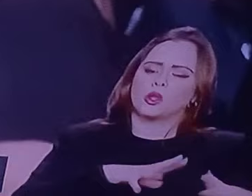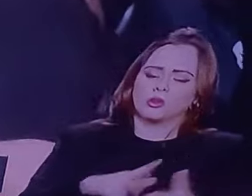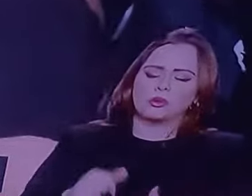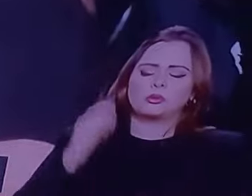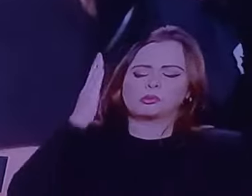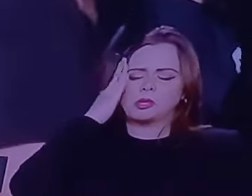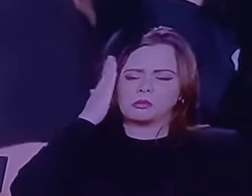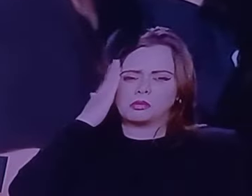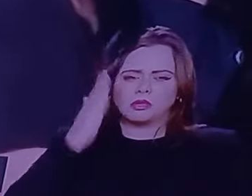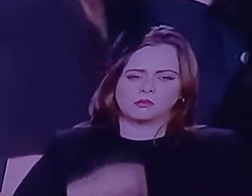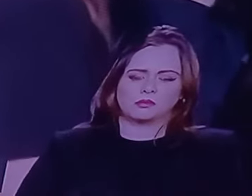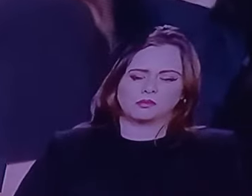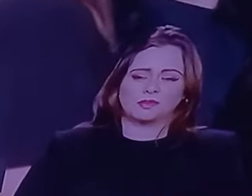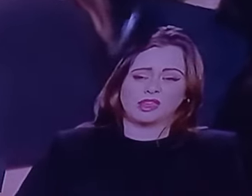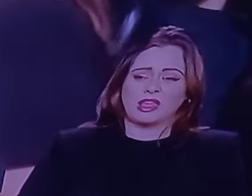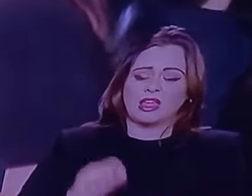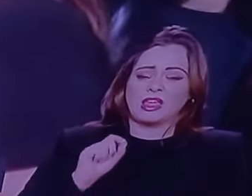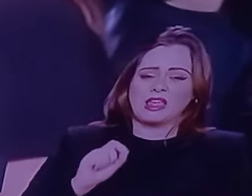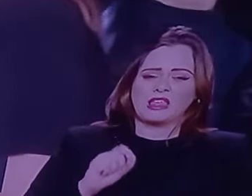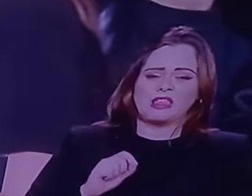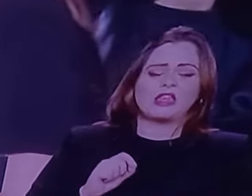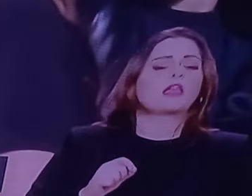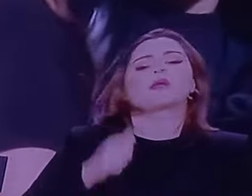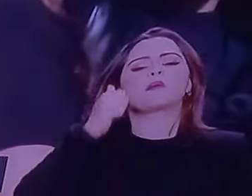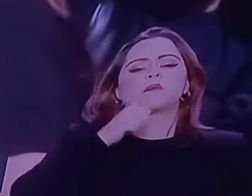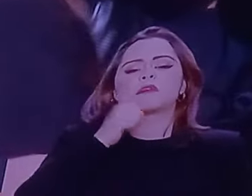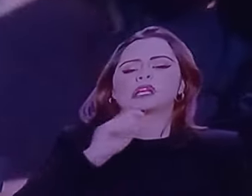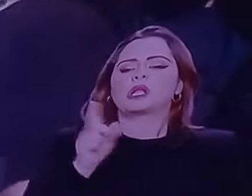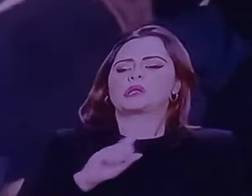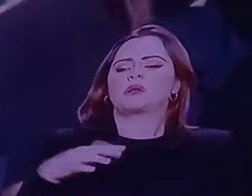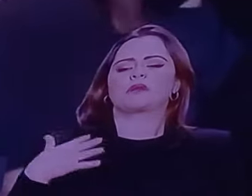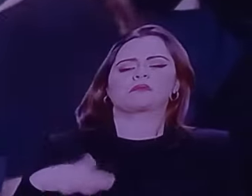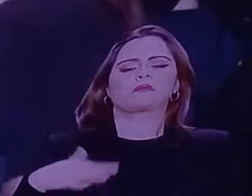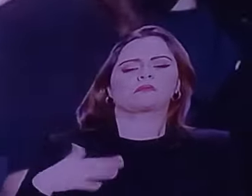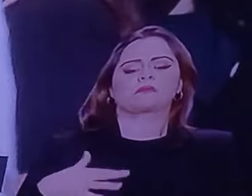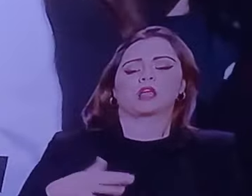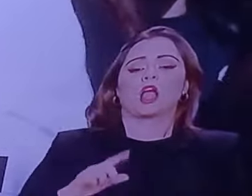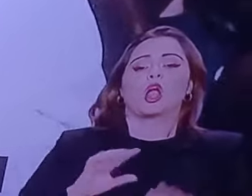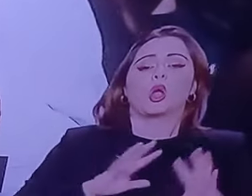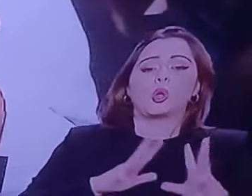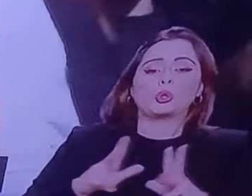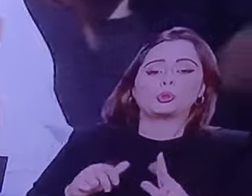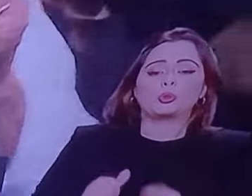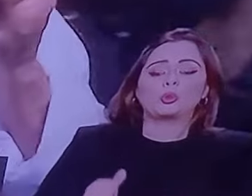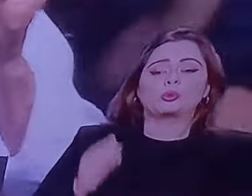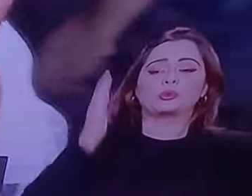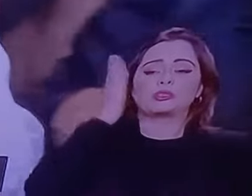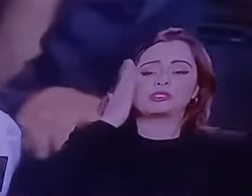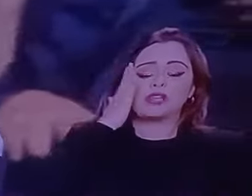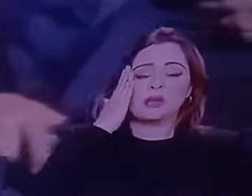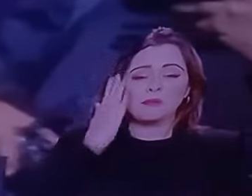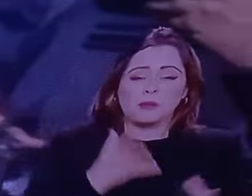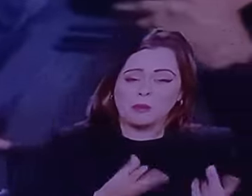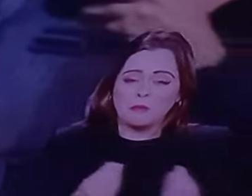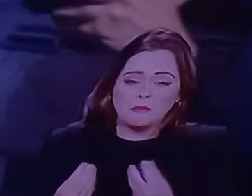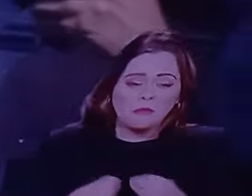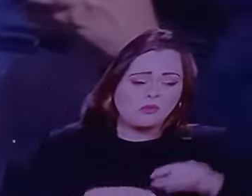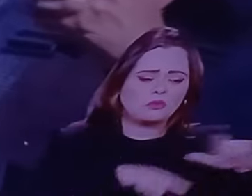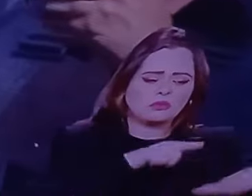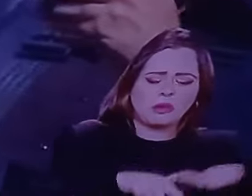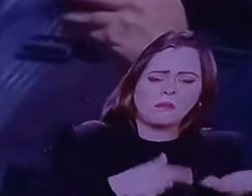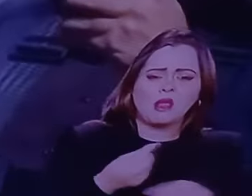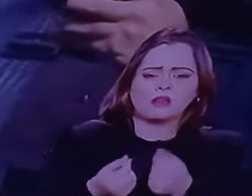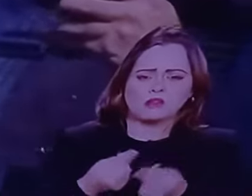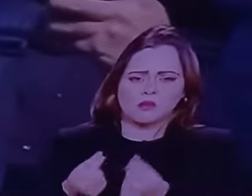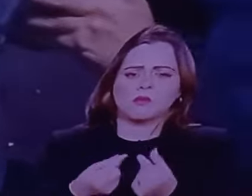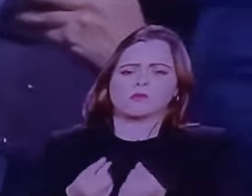sabemos que a mulher não é fraca. Todos nós sabemos que em muitas atividades econômicas